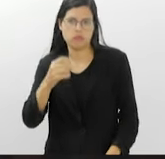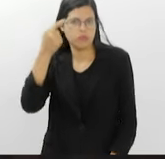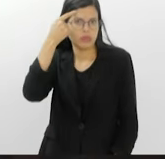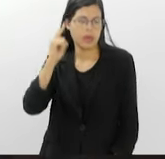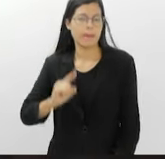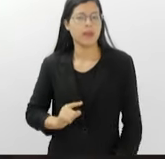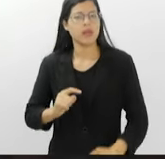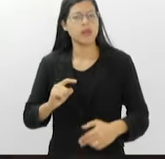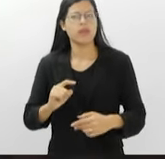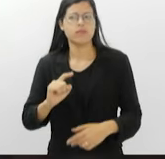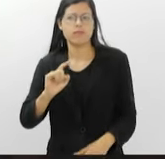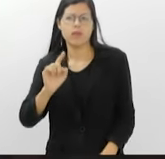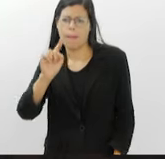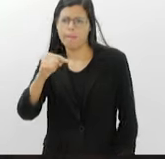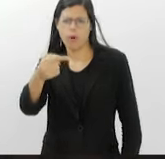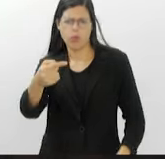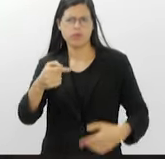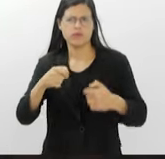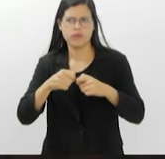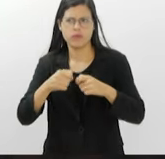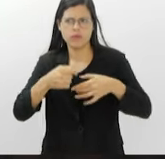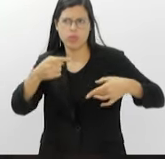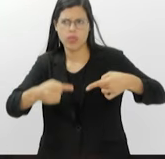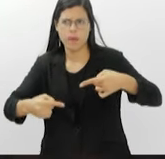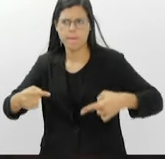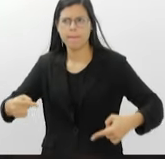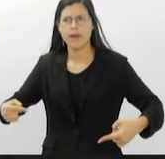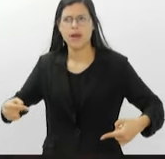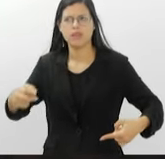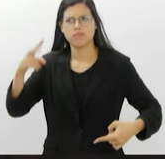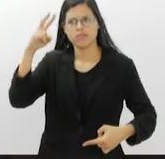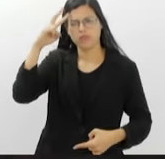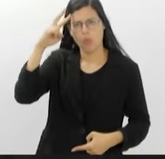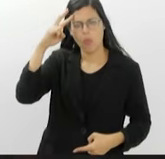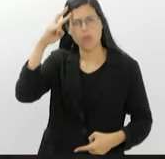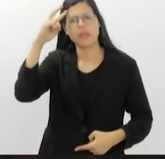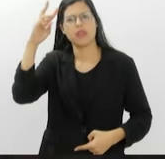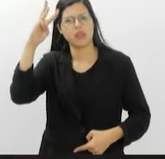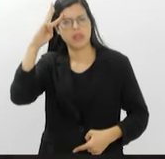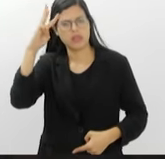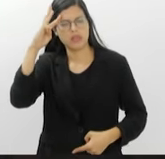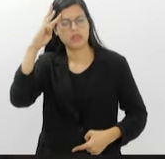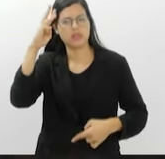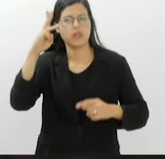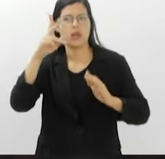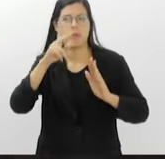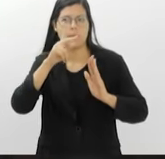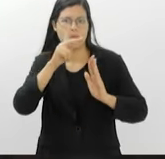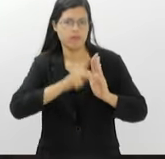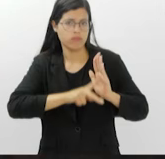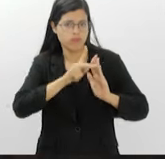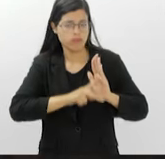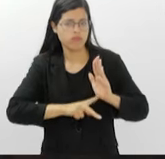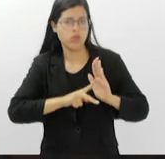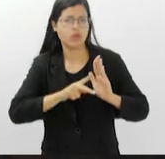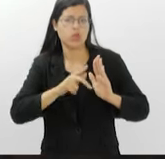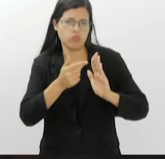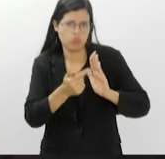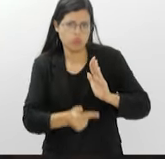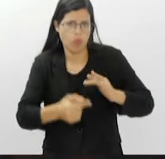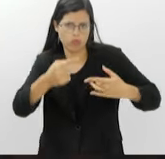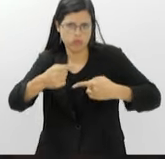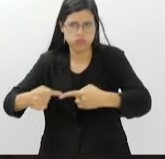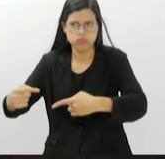gente faz um debate na segunda e outro na terça, já com o projeto pautado novamente, com todo mundo aqui, que terça e